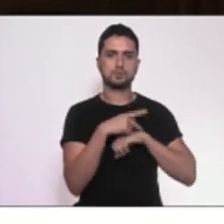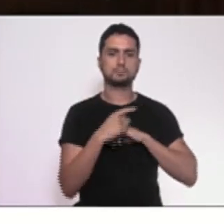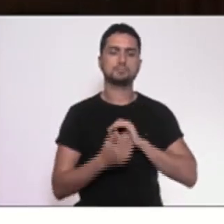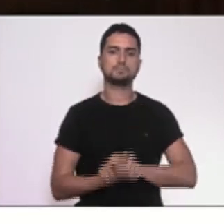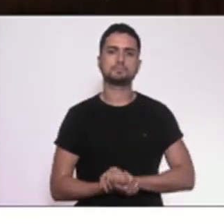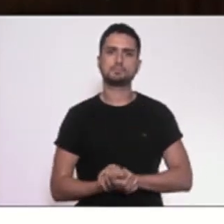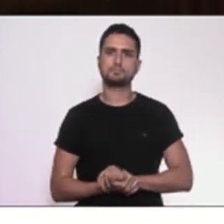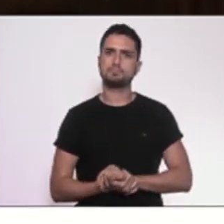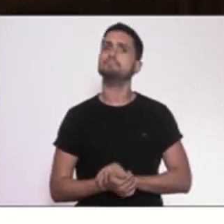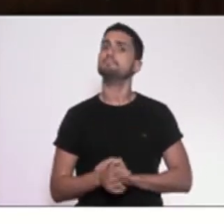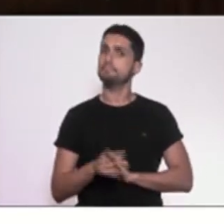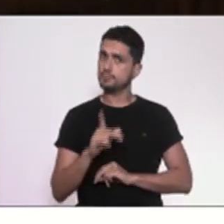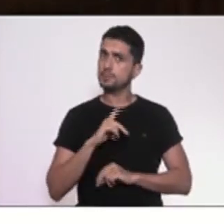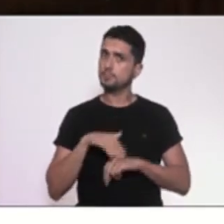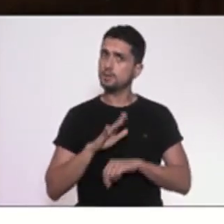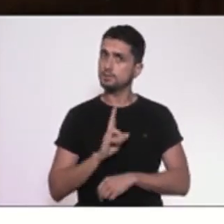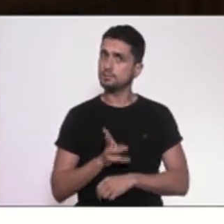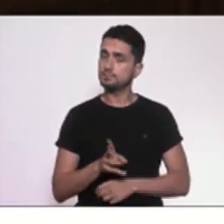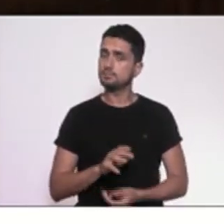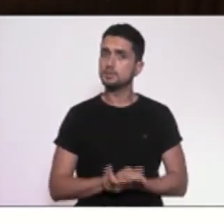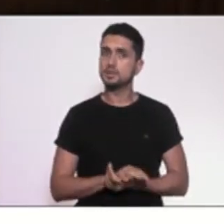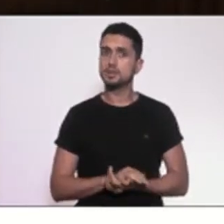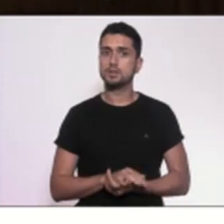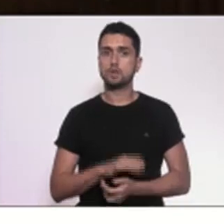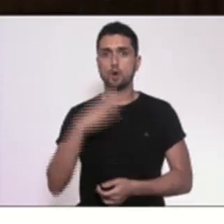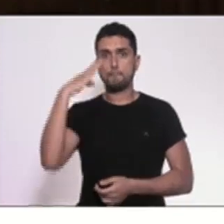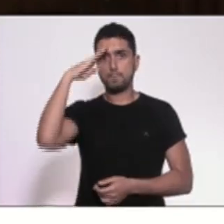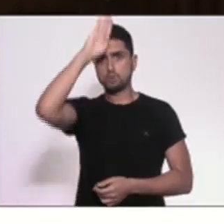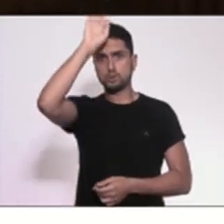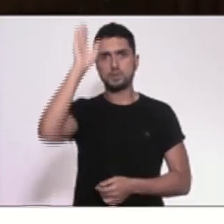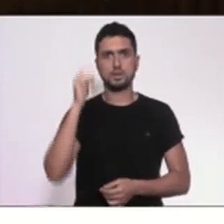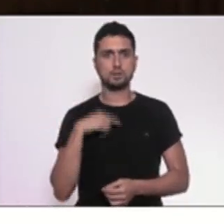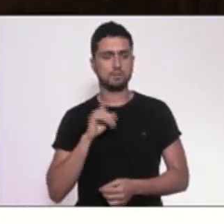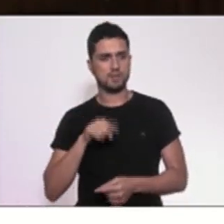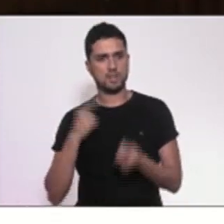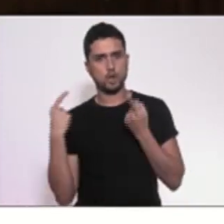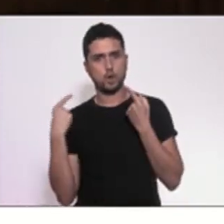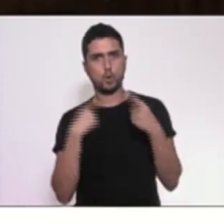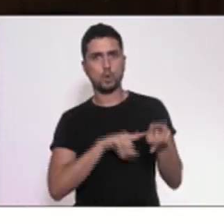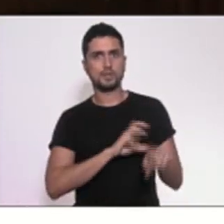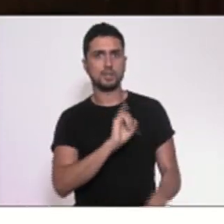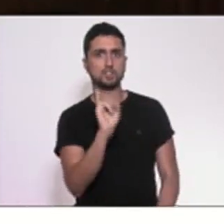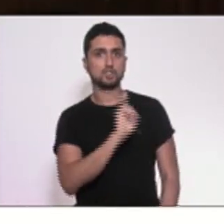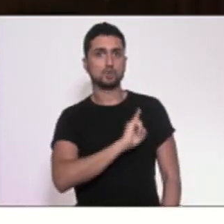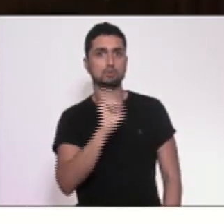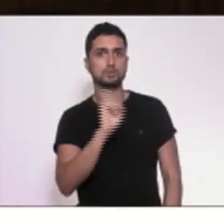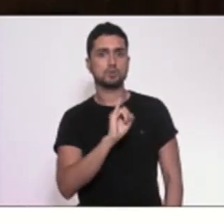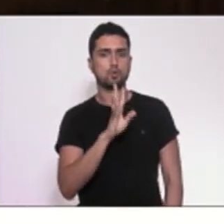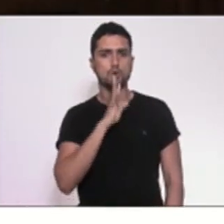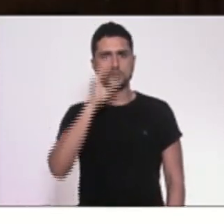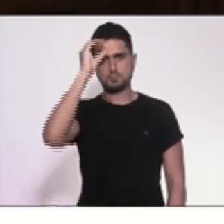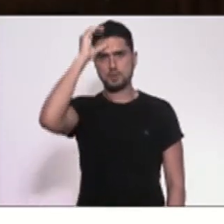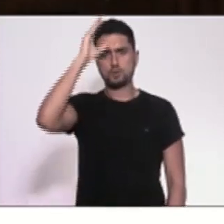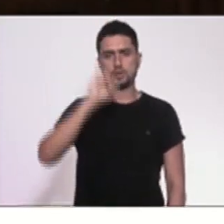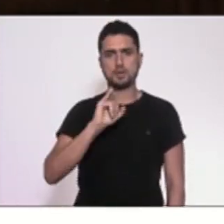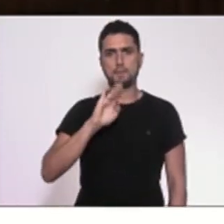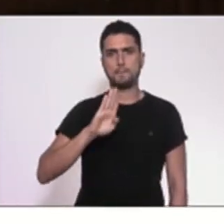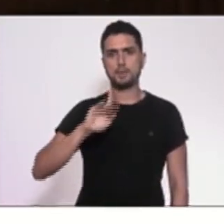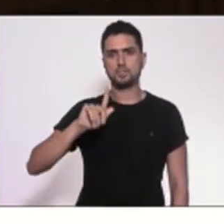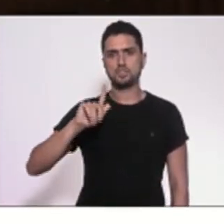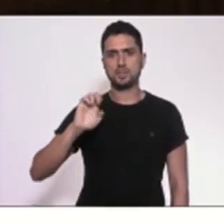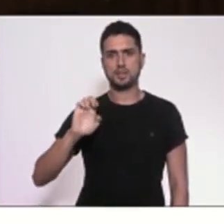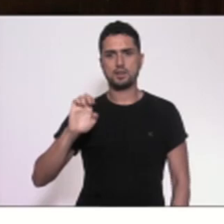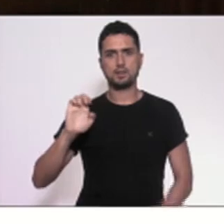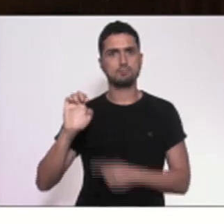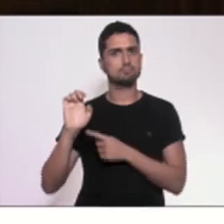governo Bolsonaro ataca todas as instituições que produzem conhecimento e informação no Brasil. Fez isso com o IBGE, quando o IBGE divulgou índices